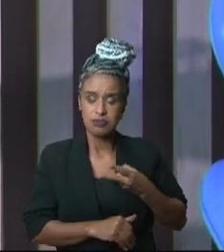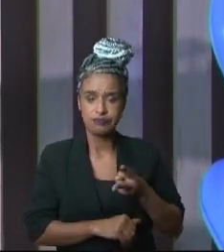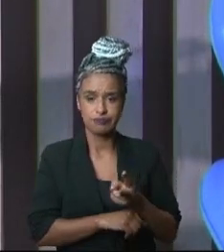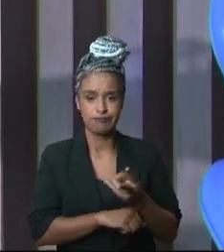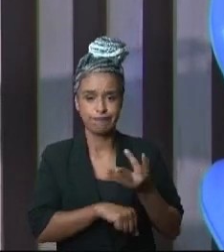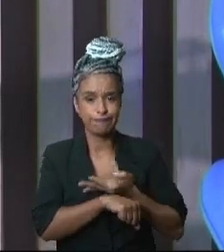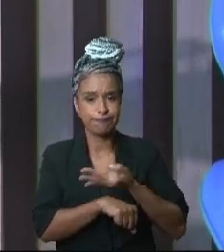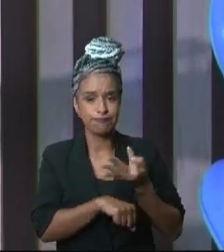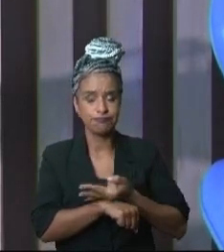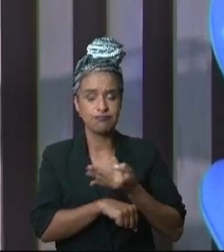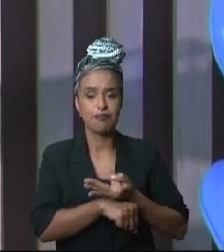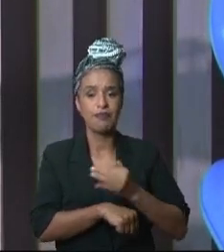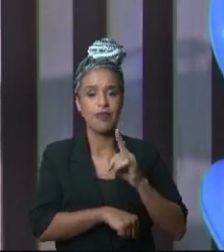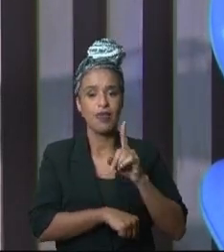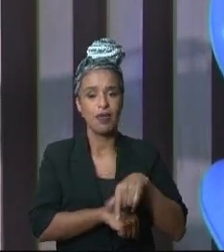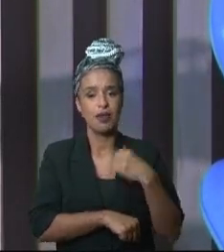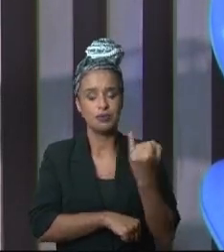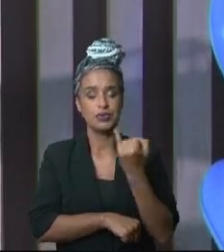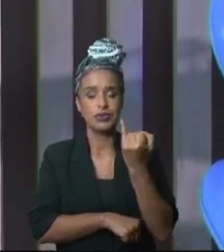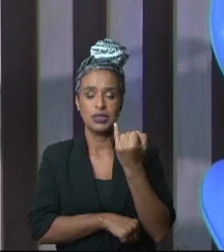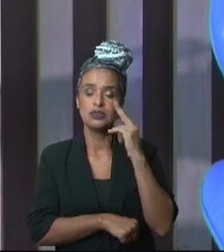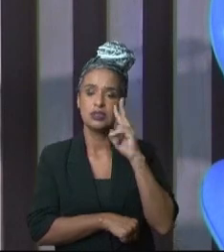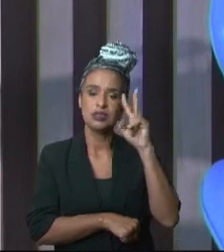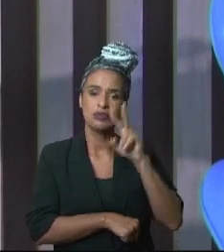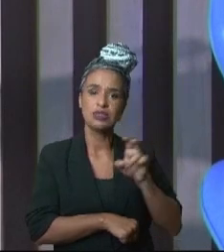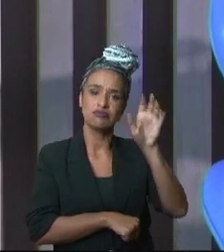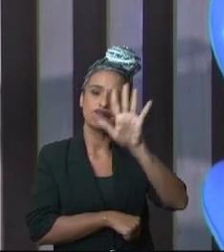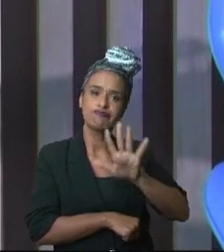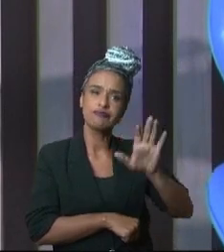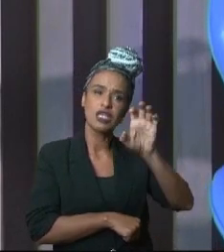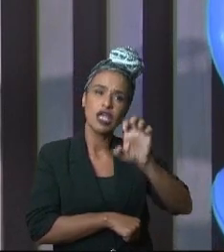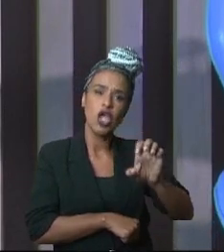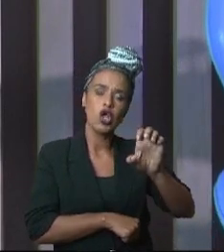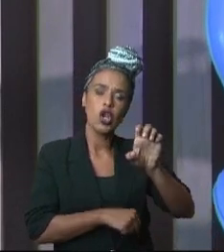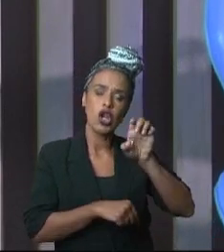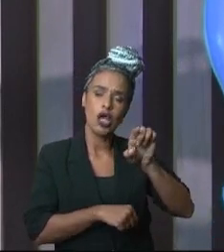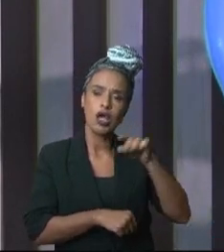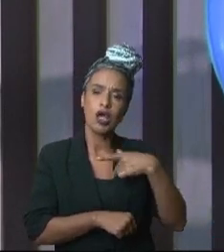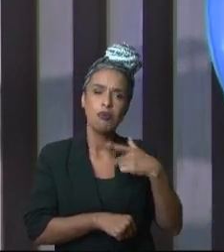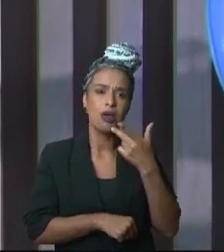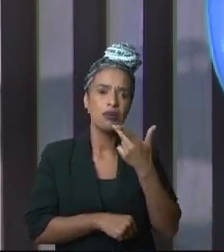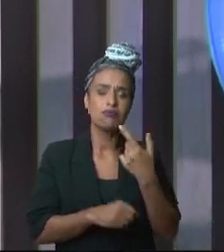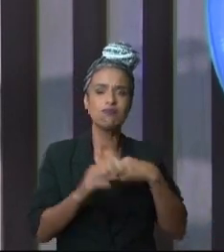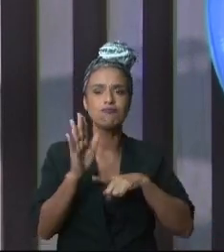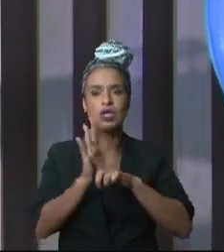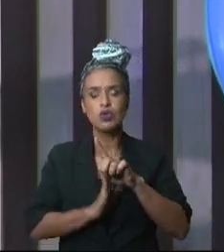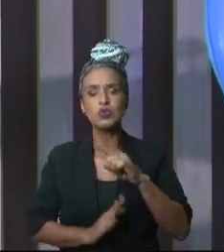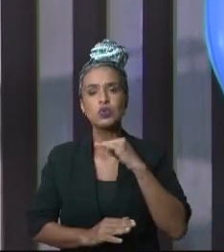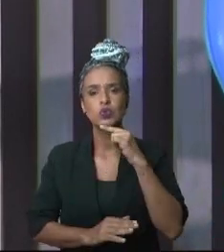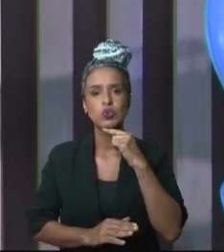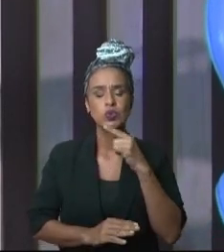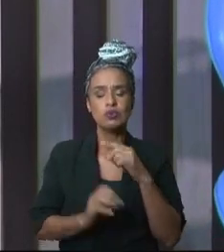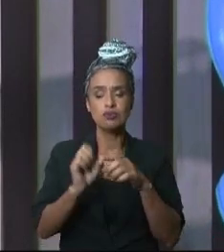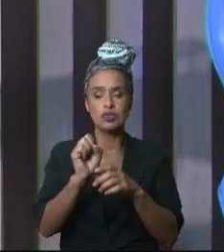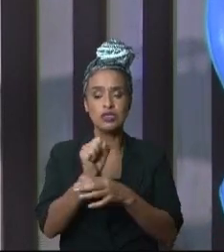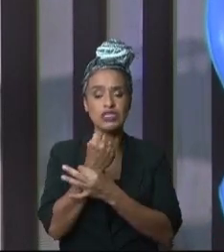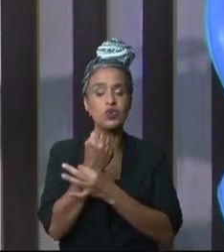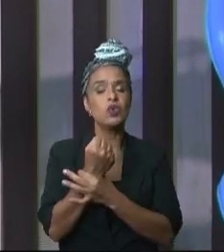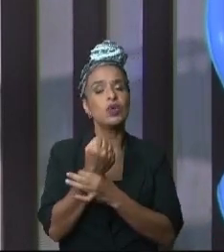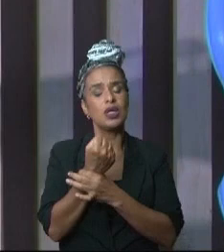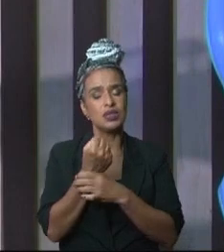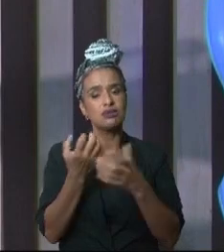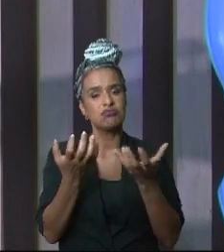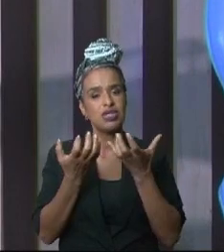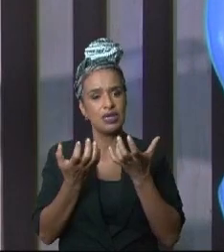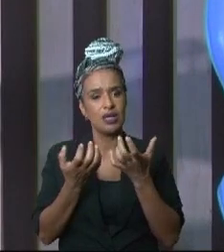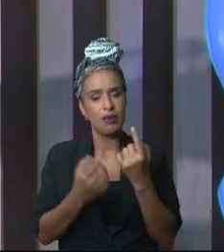Isso é o mais importante, mas também muitos europeus também têm a ver que tipo de segurança, ordem de segurança europeia nós queremos ter.